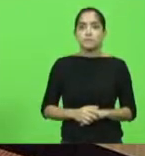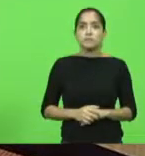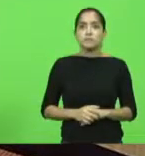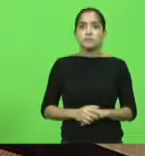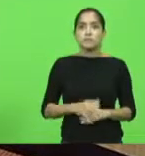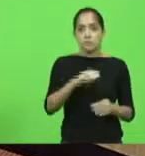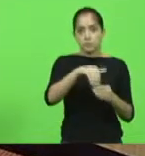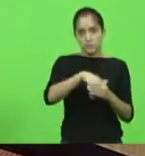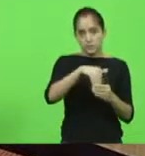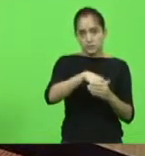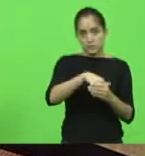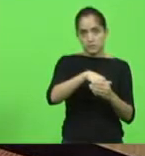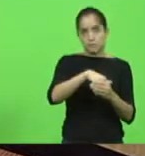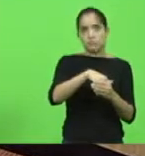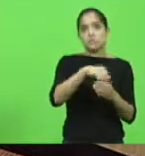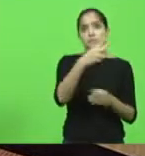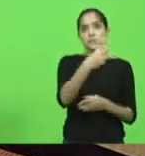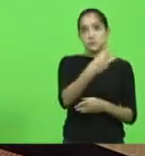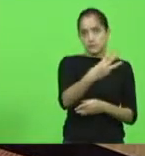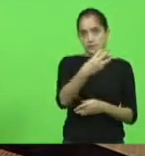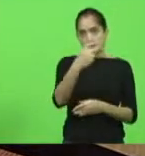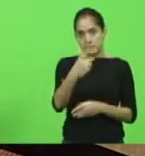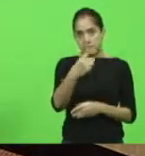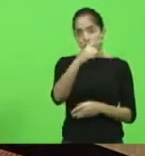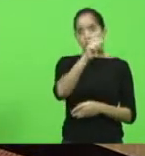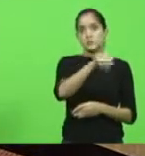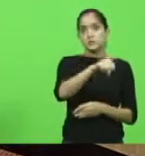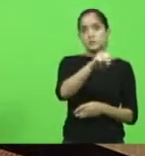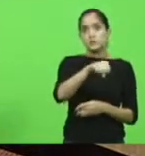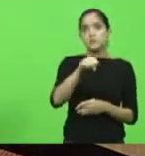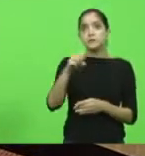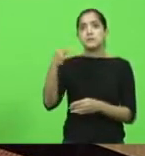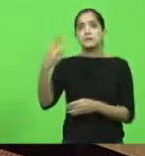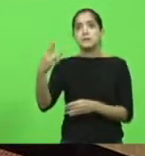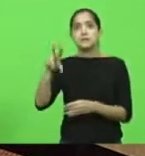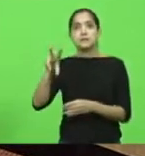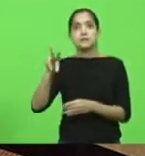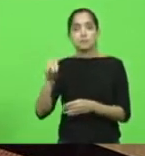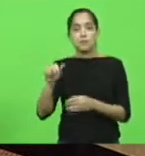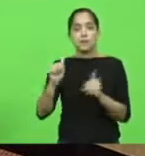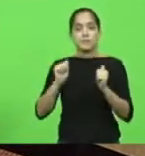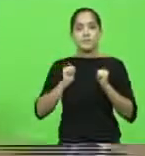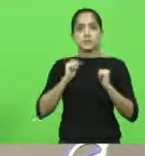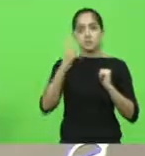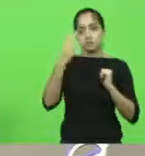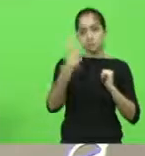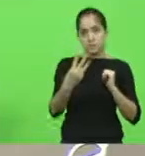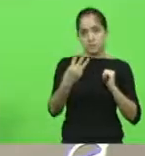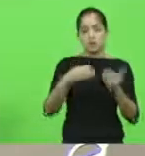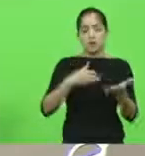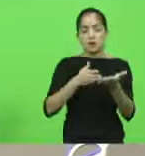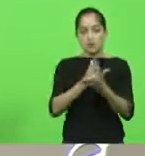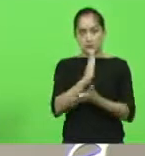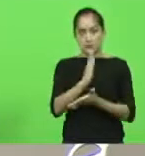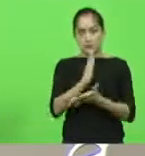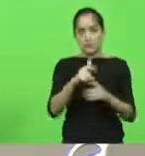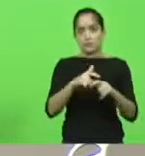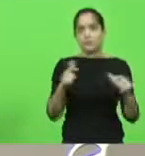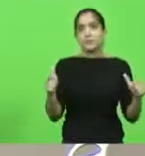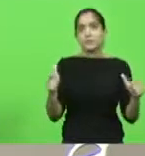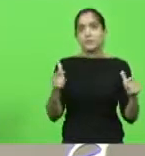31 votos sim, 3 votos não, 3 abstenções. Aprovado por maioria.